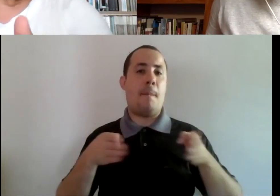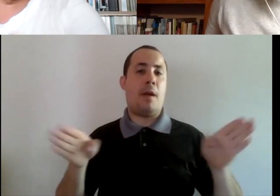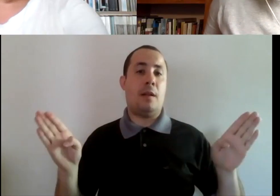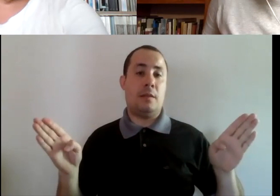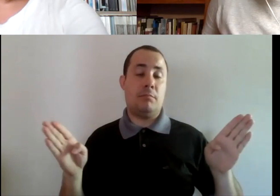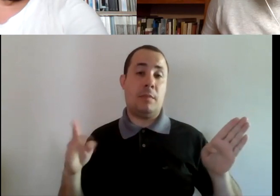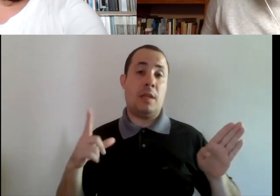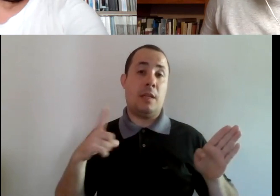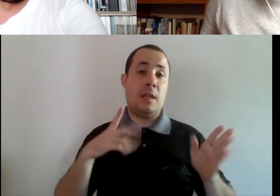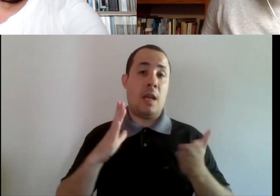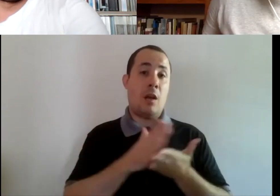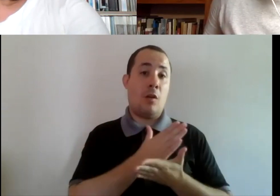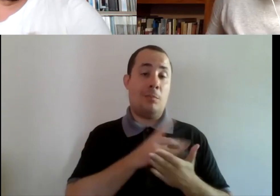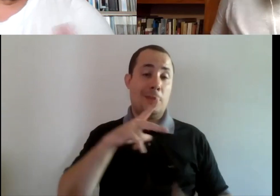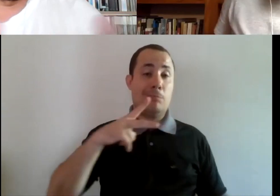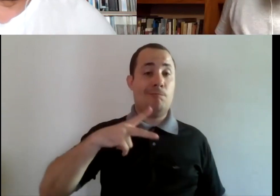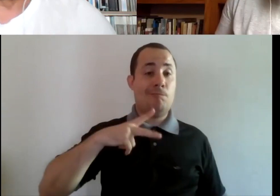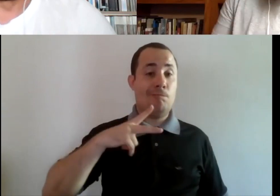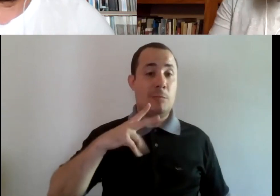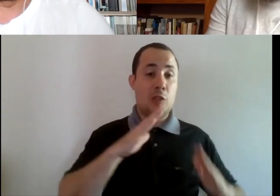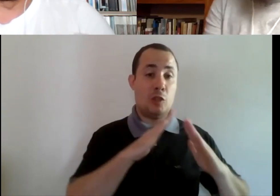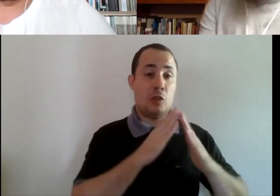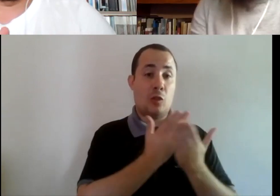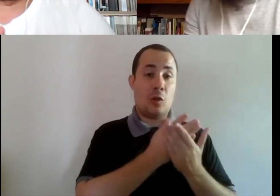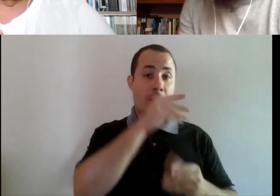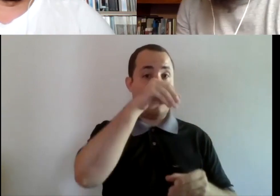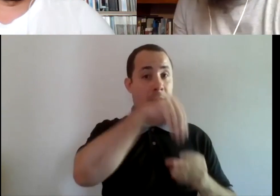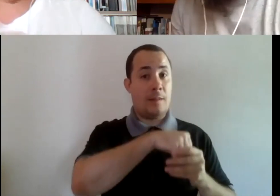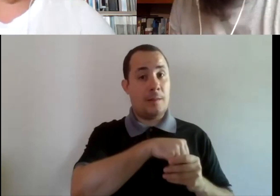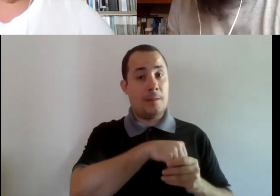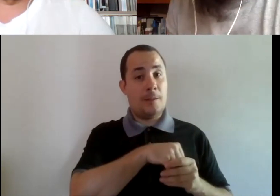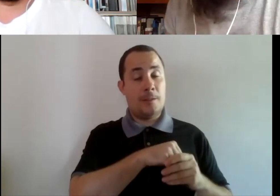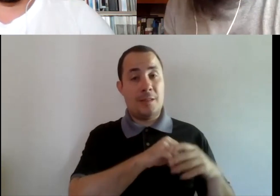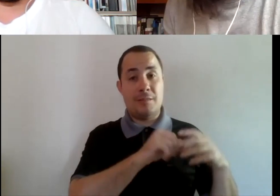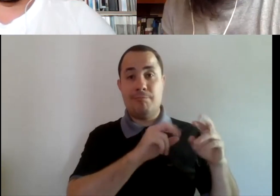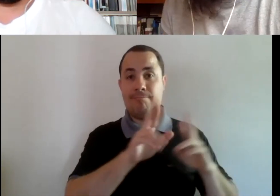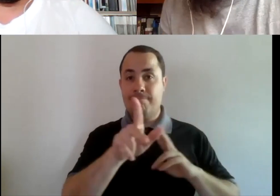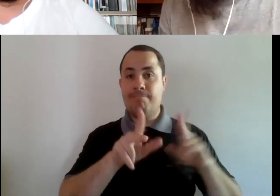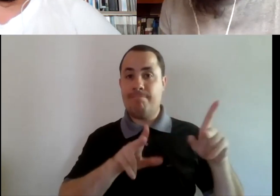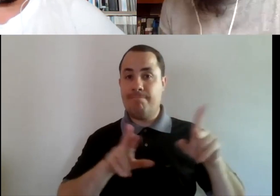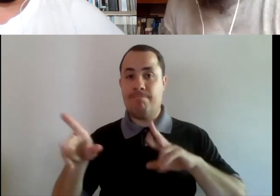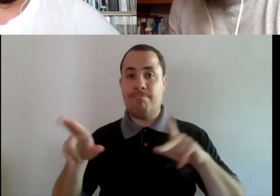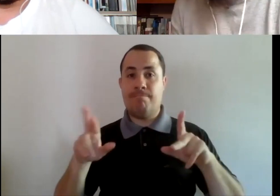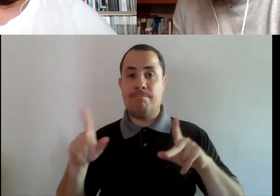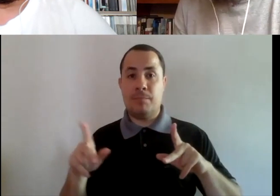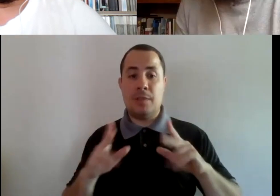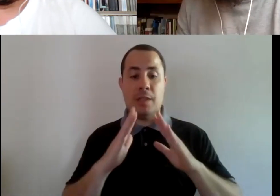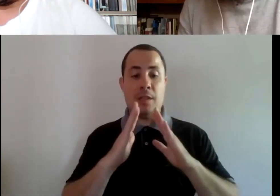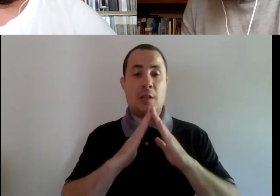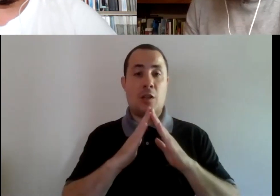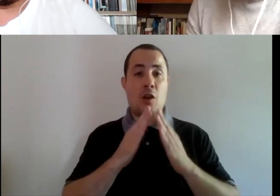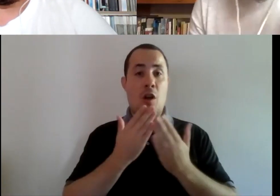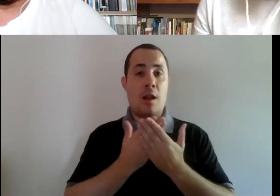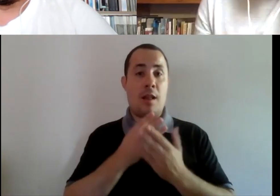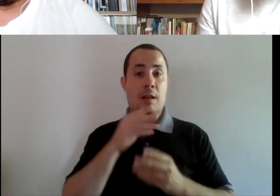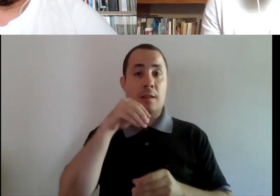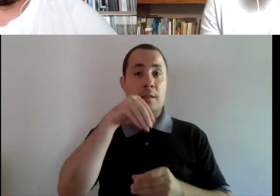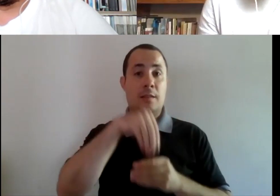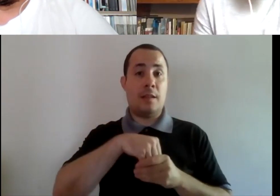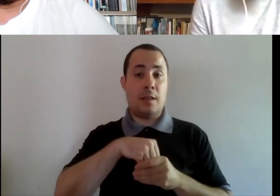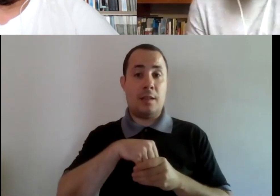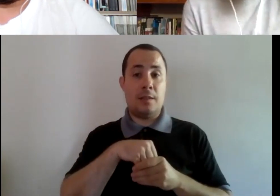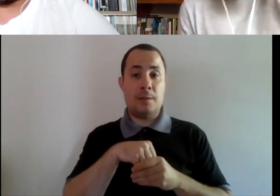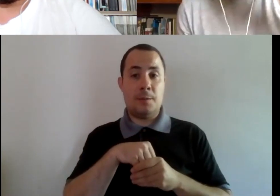bibliotecas que estão dentro da escola. Então, isso muda muito, né? Porque dentro da escola vai cruzar com uma outra experiência aqui que